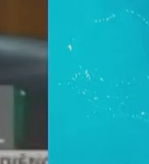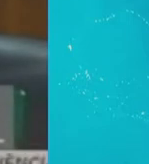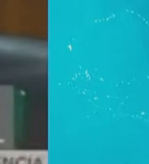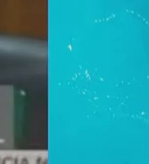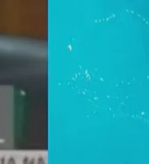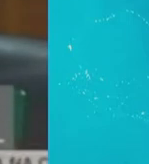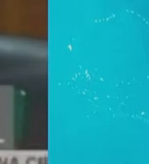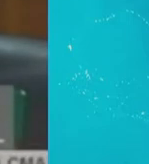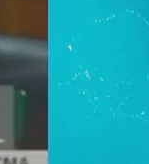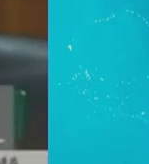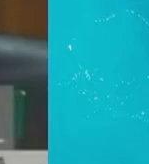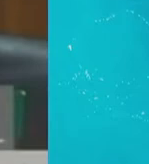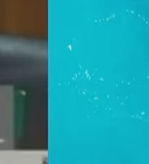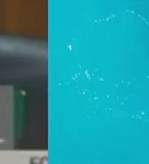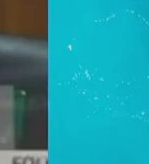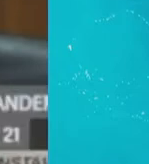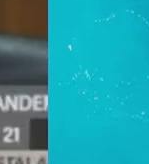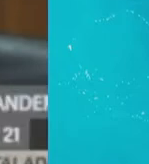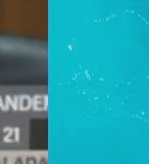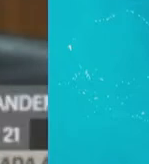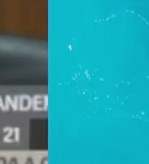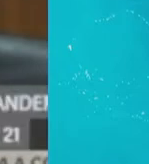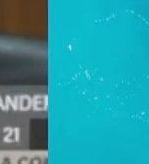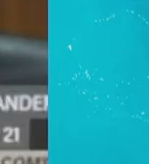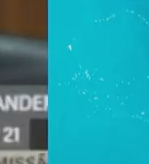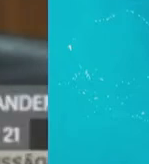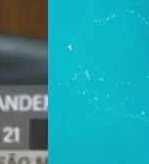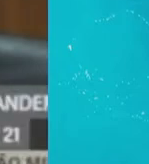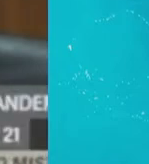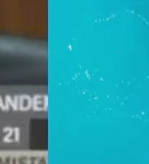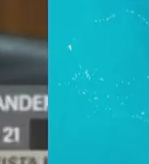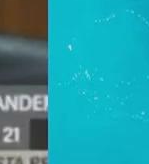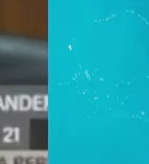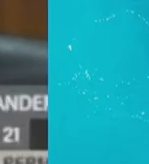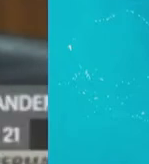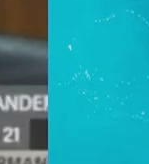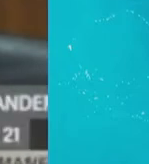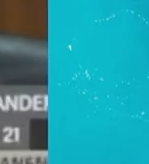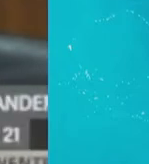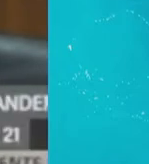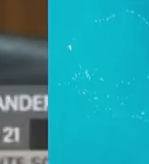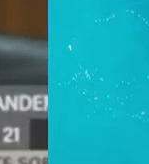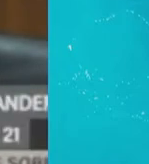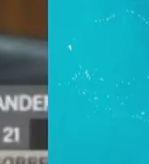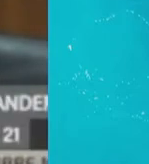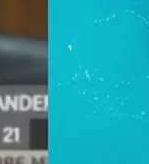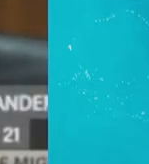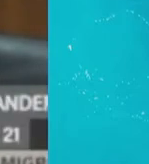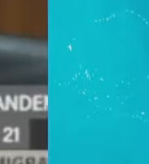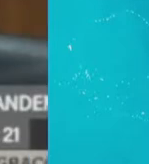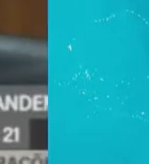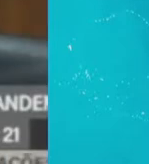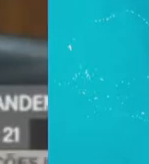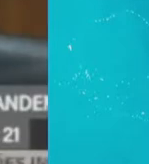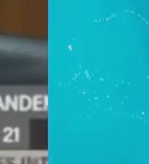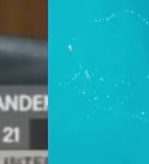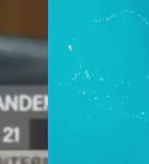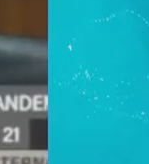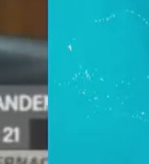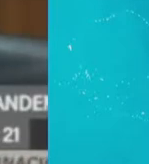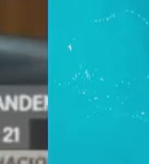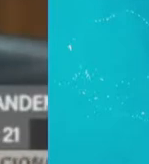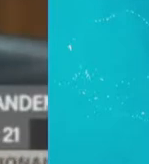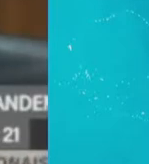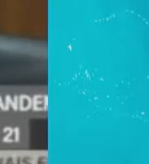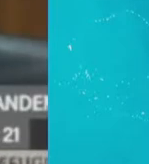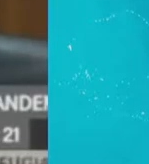um dia todo pedindo explicações, assegurado pela justiça, eu não posso responder, porque estou no direito, enfim,